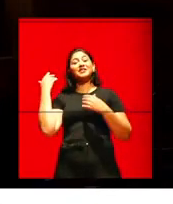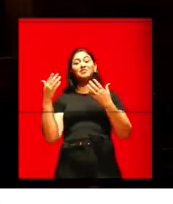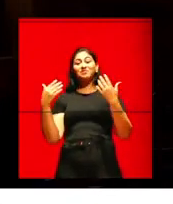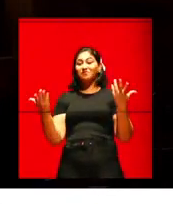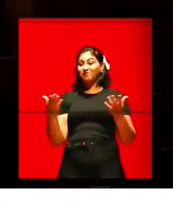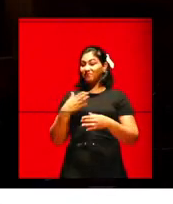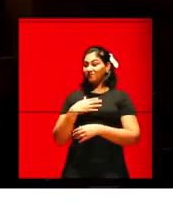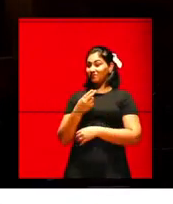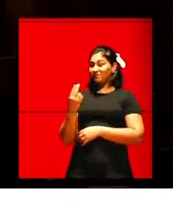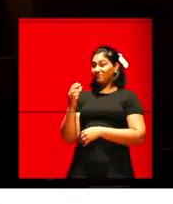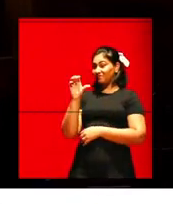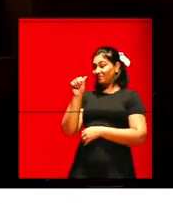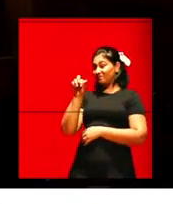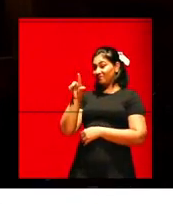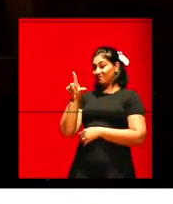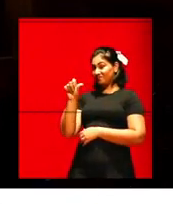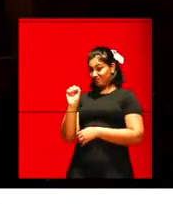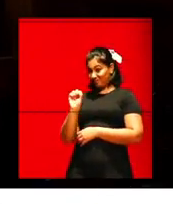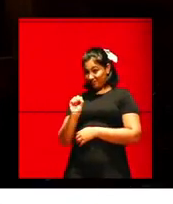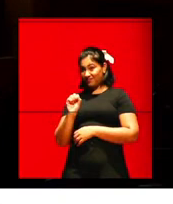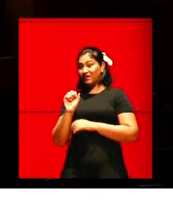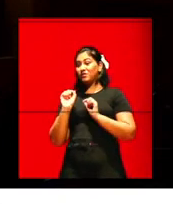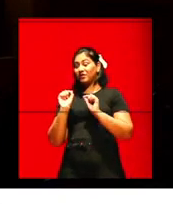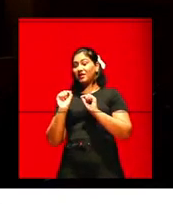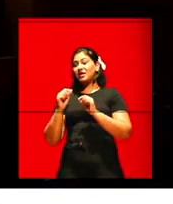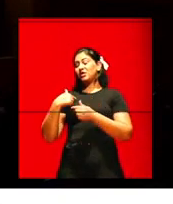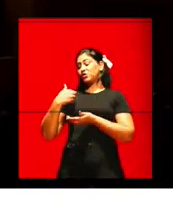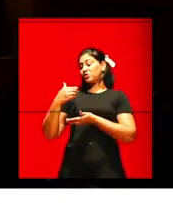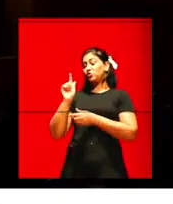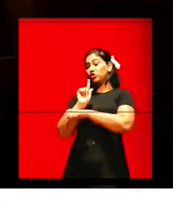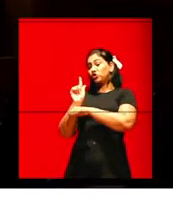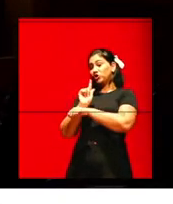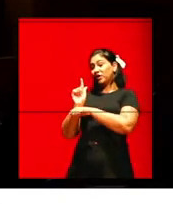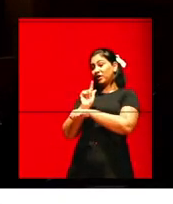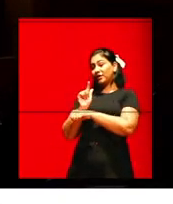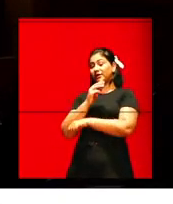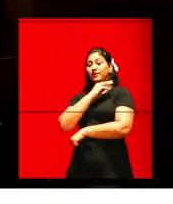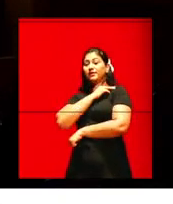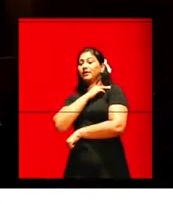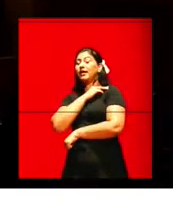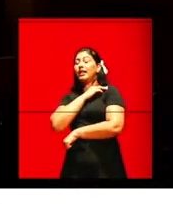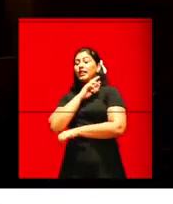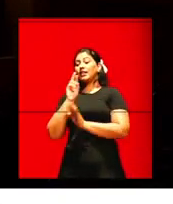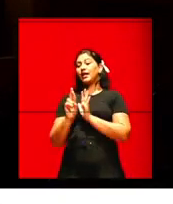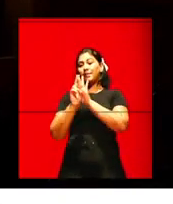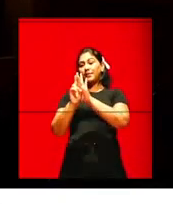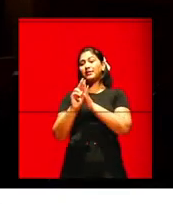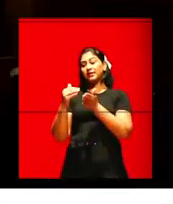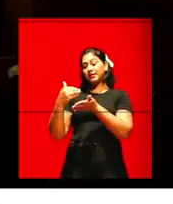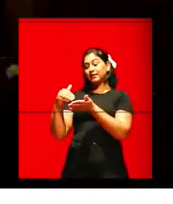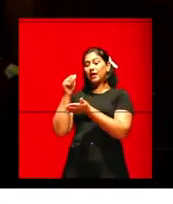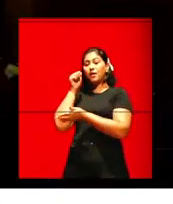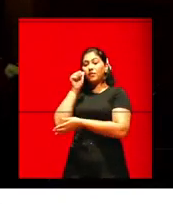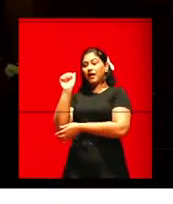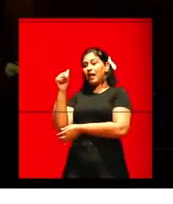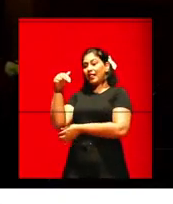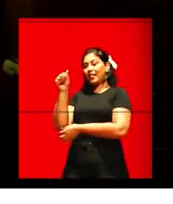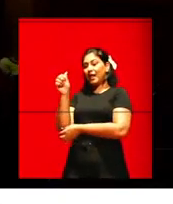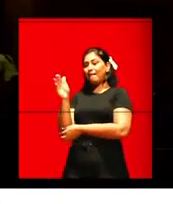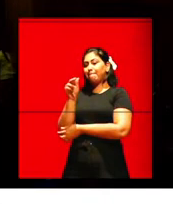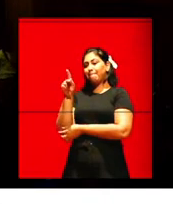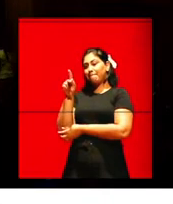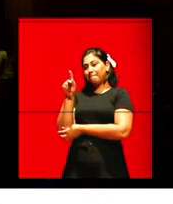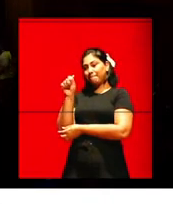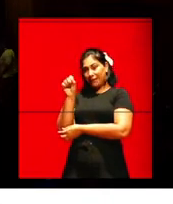Então, meu nome é Carla, eu sou subgerente do ensino médio, né? Estou aqui representando a nossa secretária Ana Passini